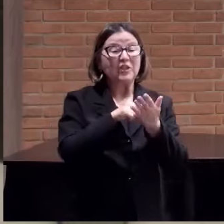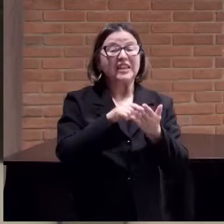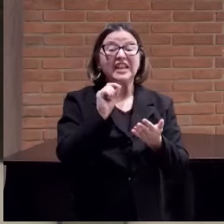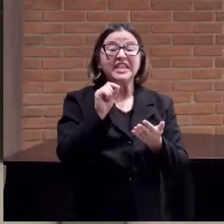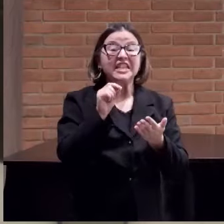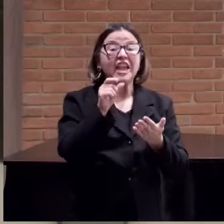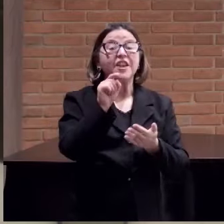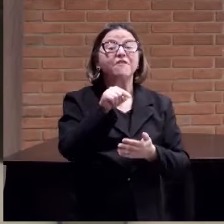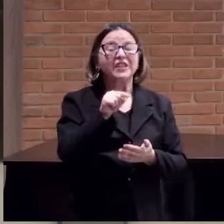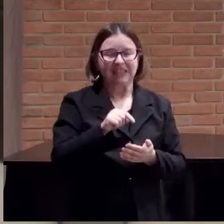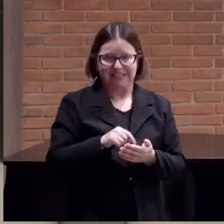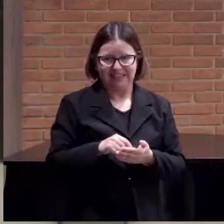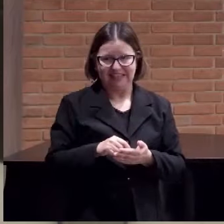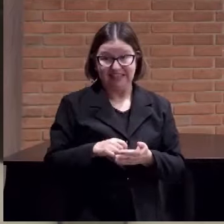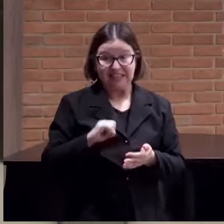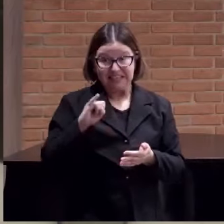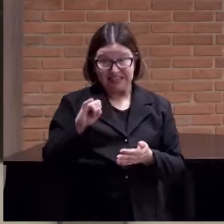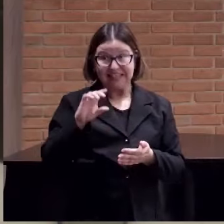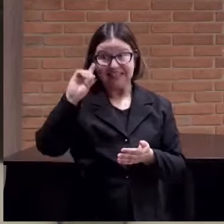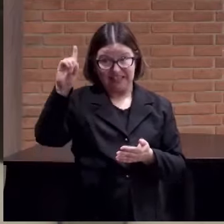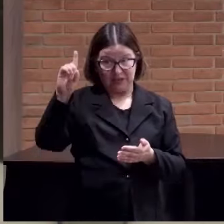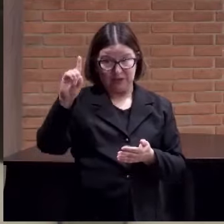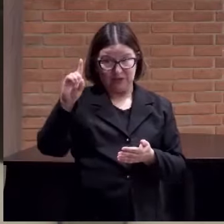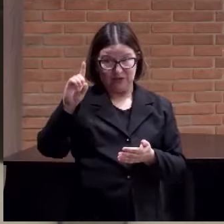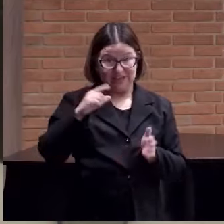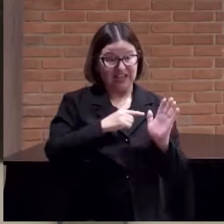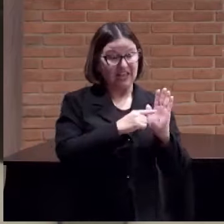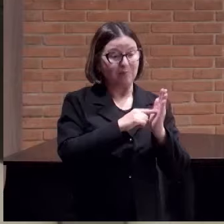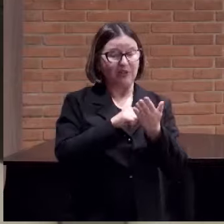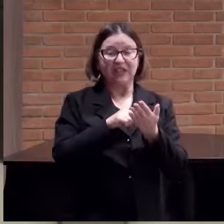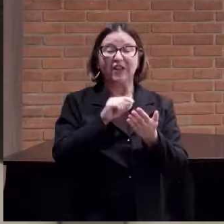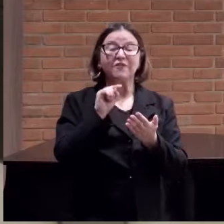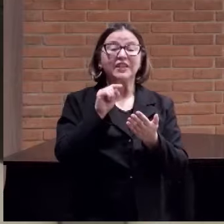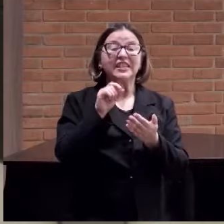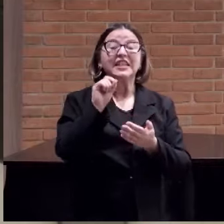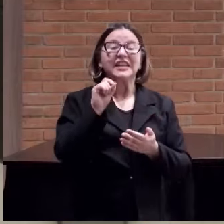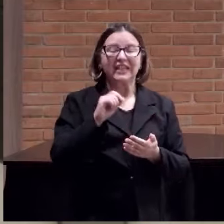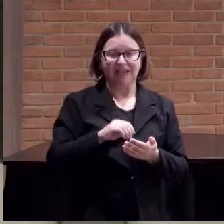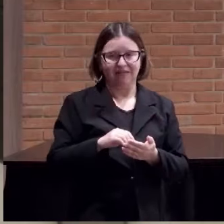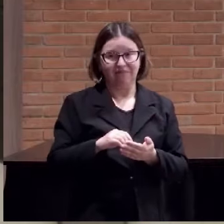E se Deus lhe revelar quem é você? Quem sabe?